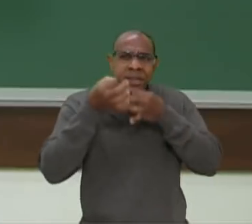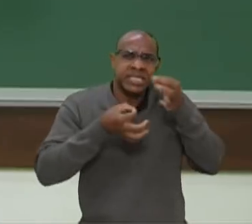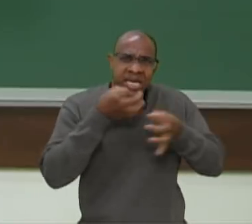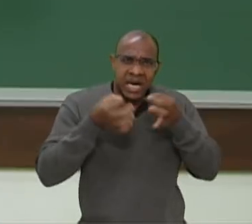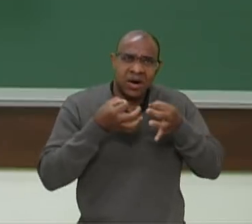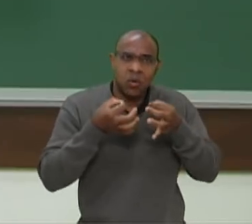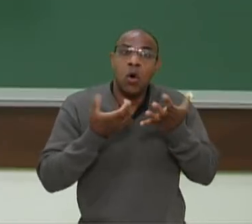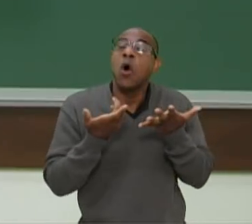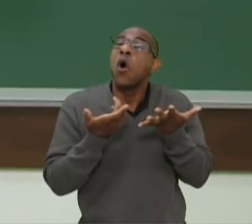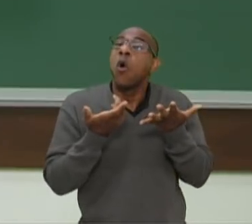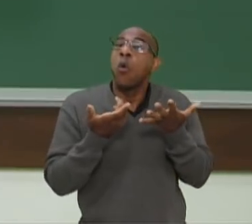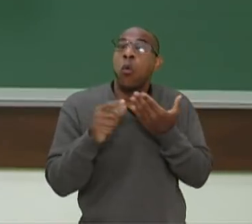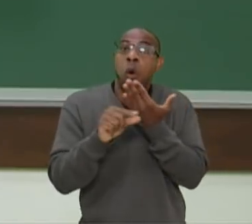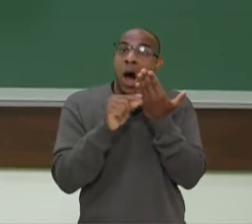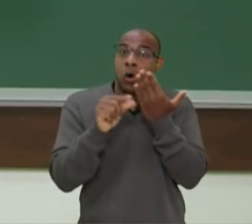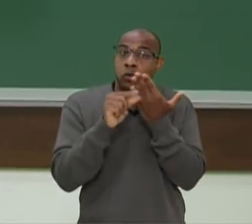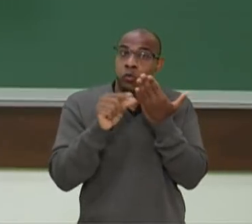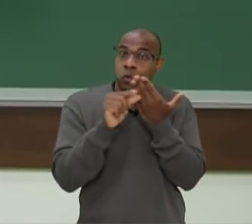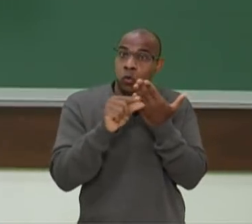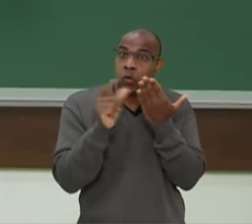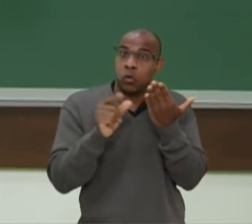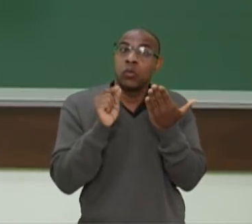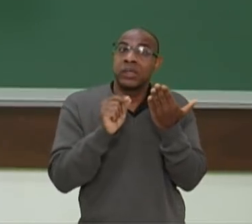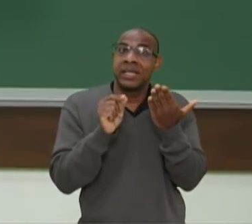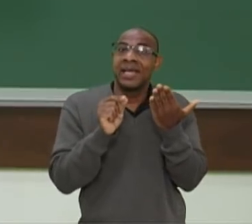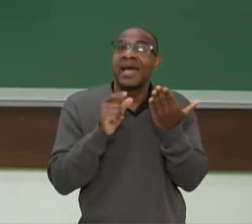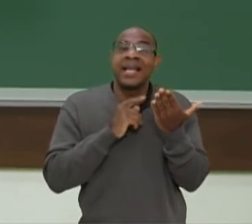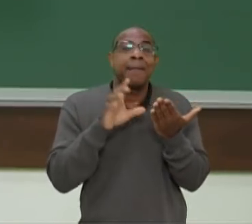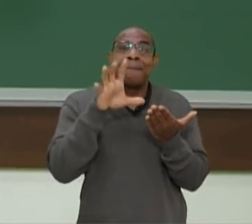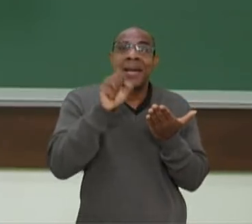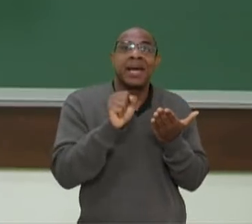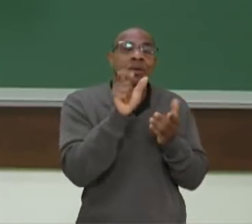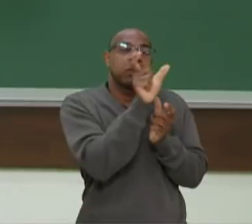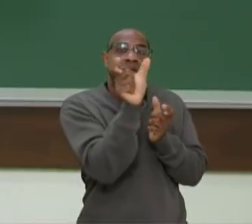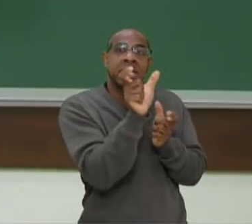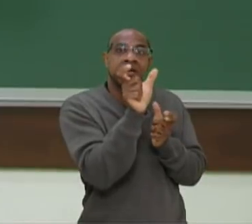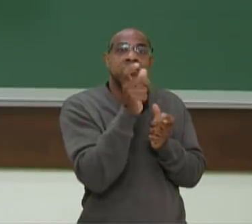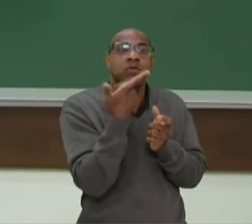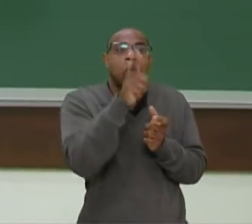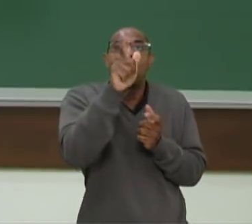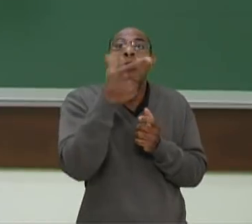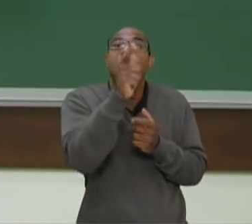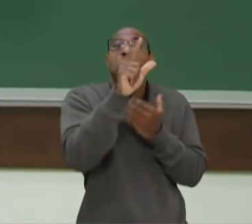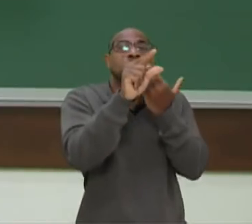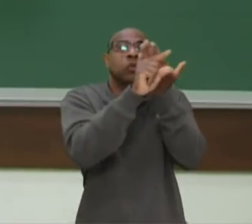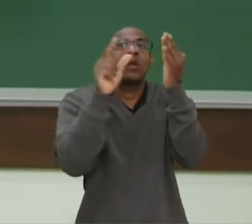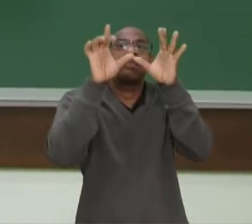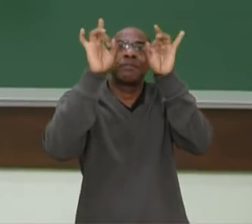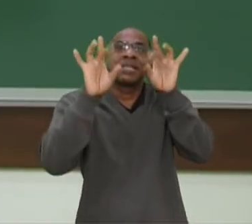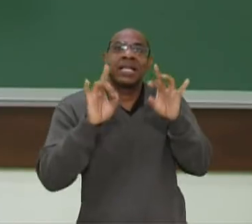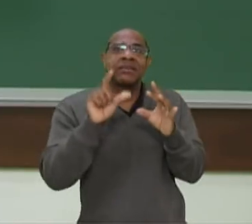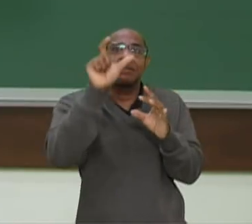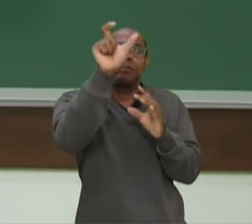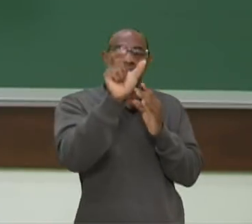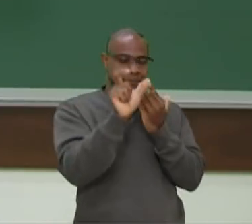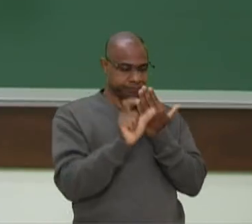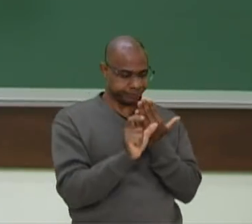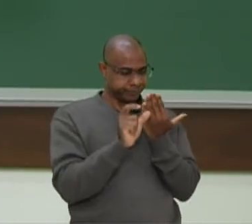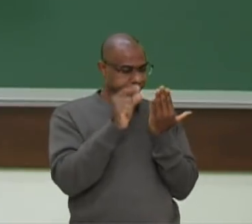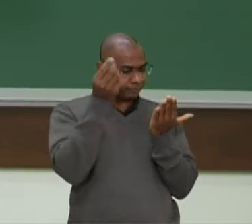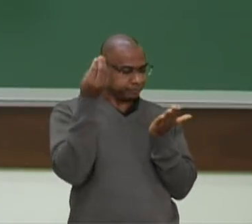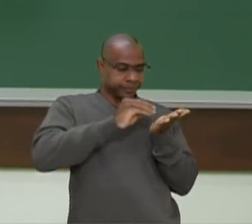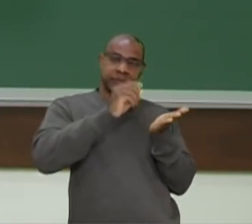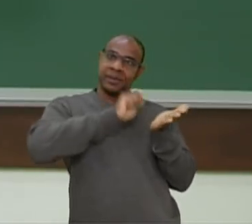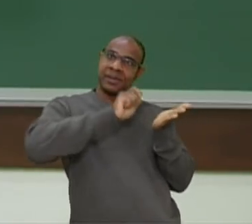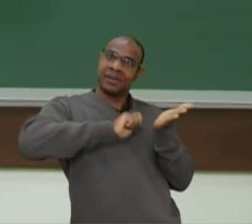ele se apropria de a fala de alguém, de um especialista. Aqui nesse artigo de